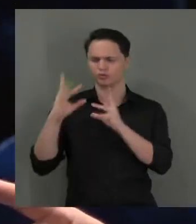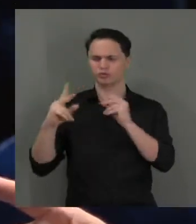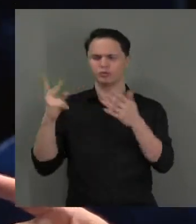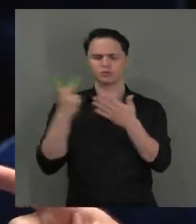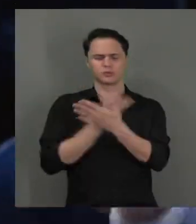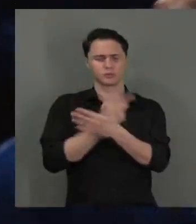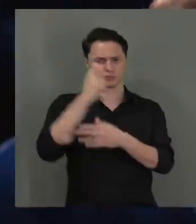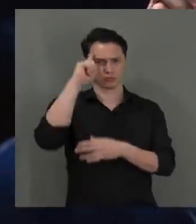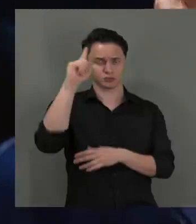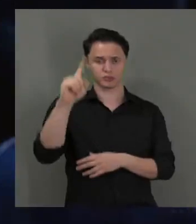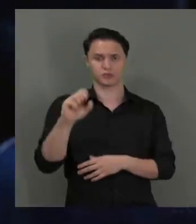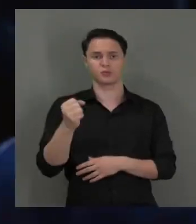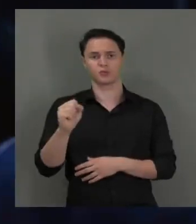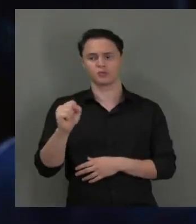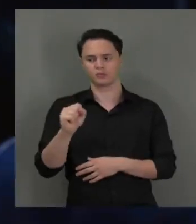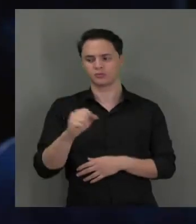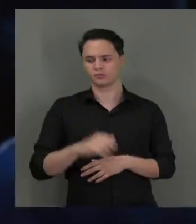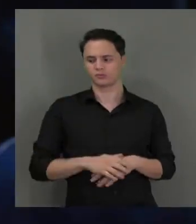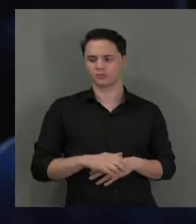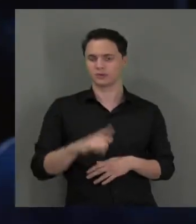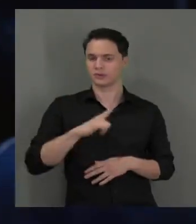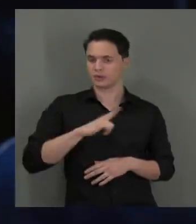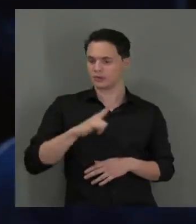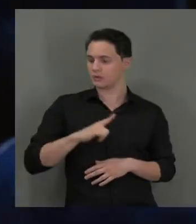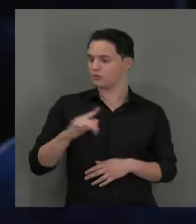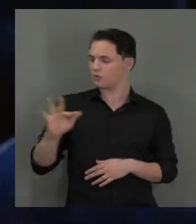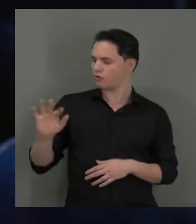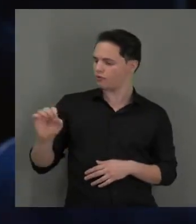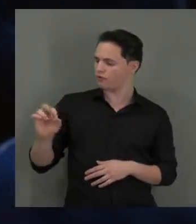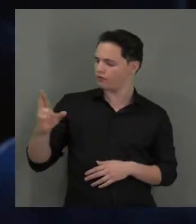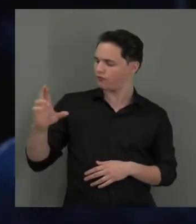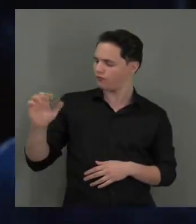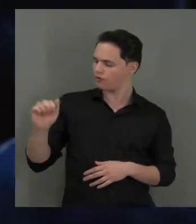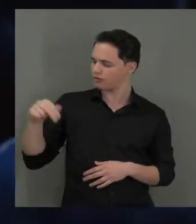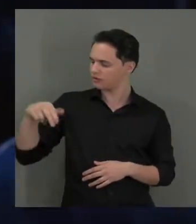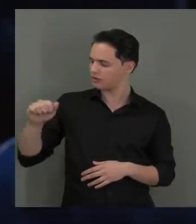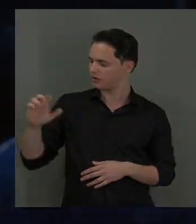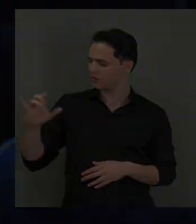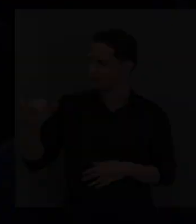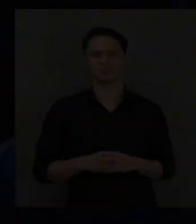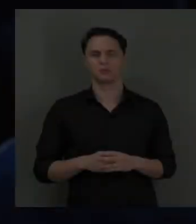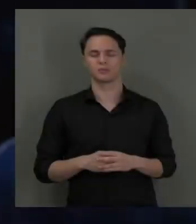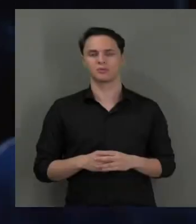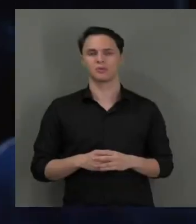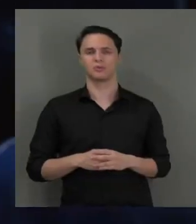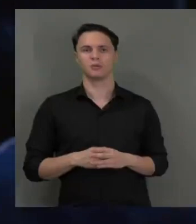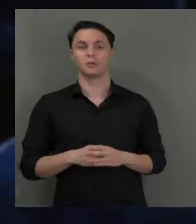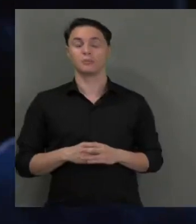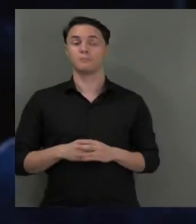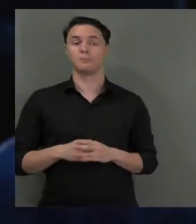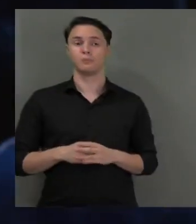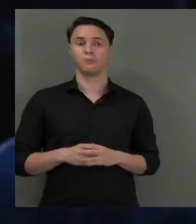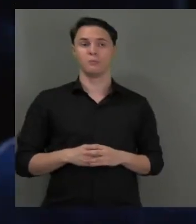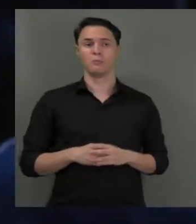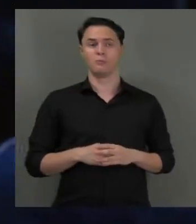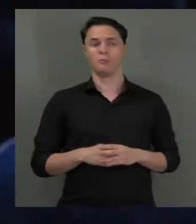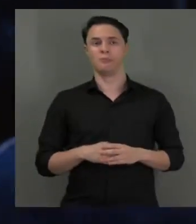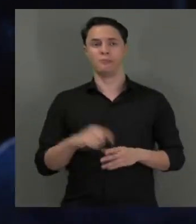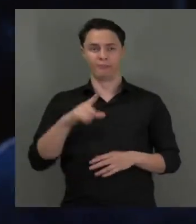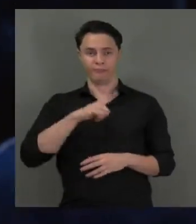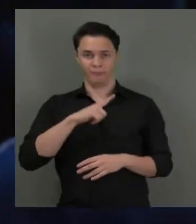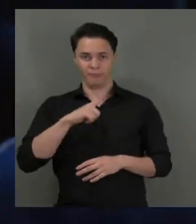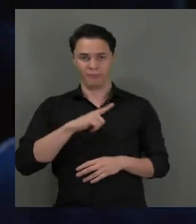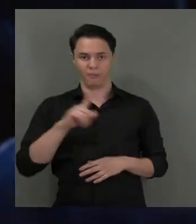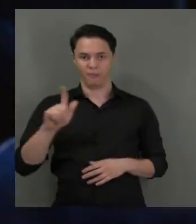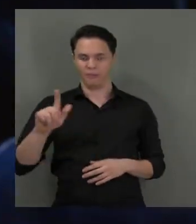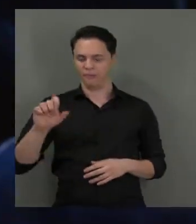8, tendo a Força Nacional convocada à disposição, tendo o GSI